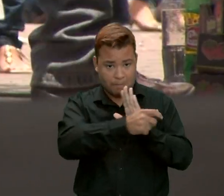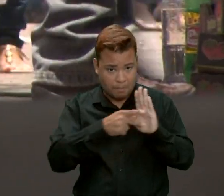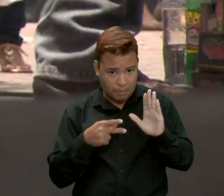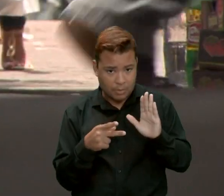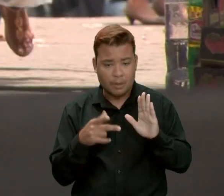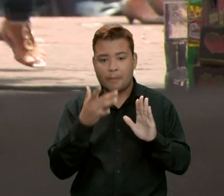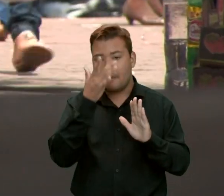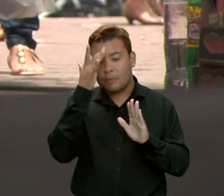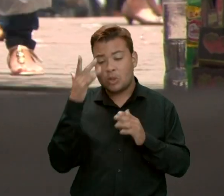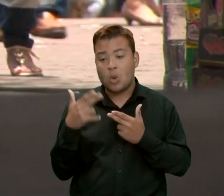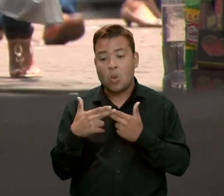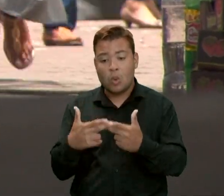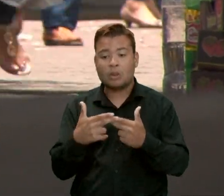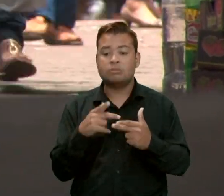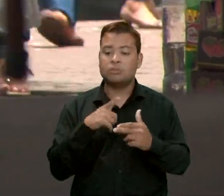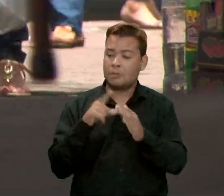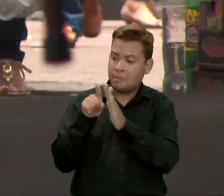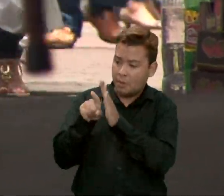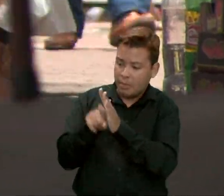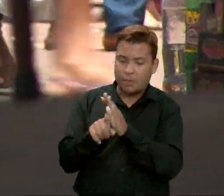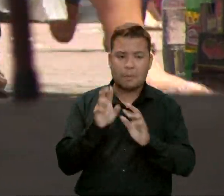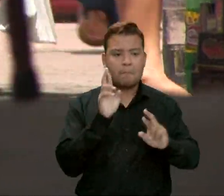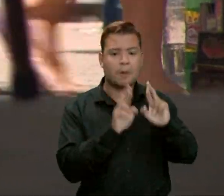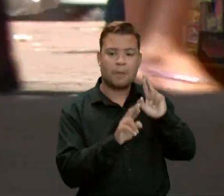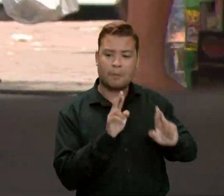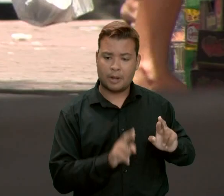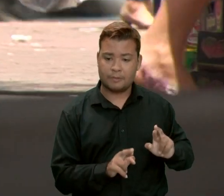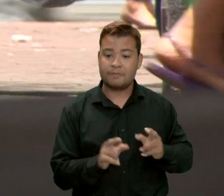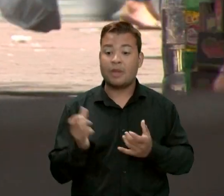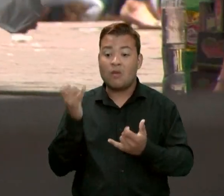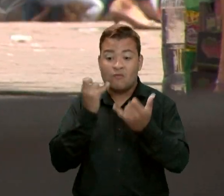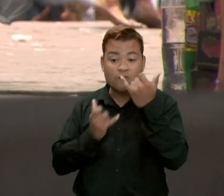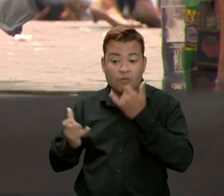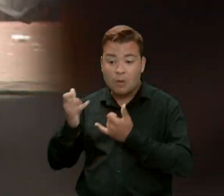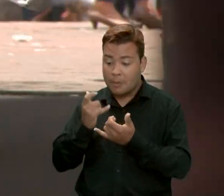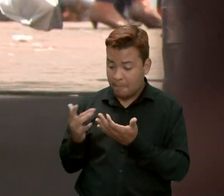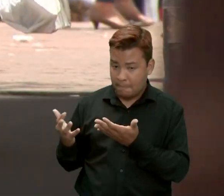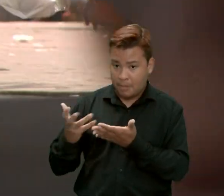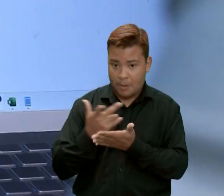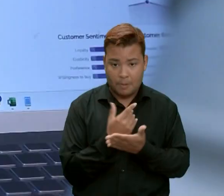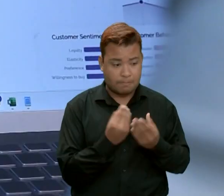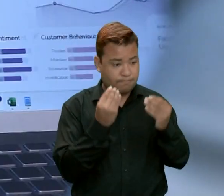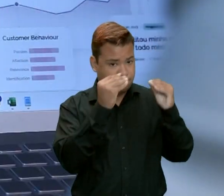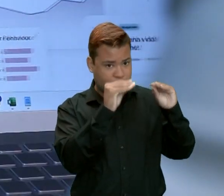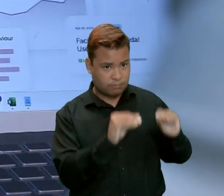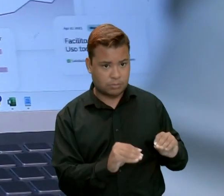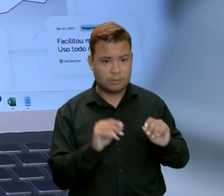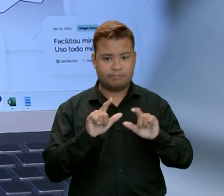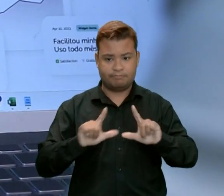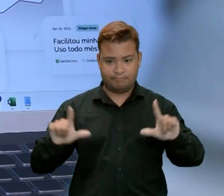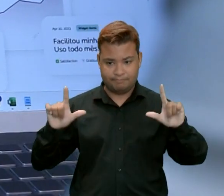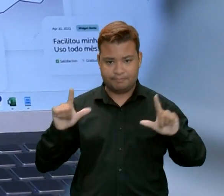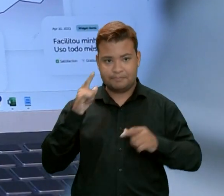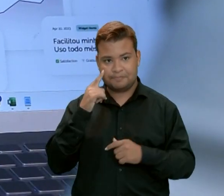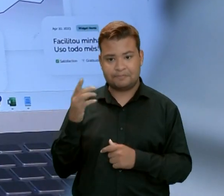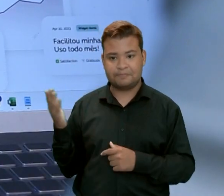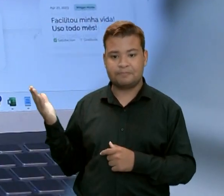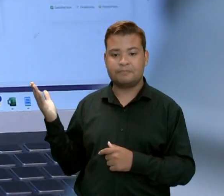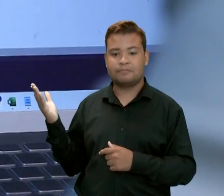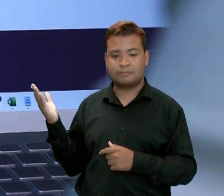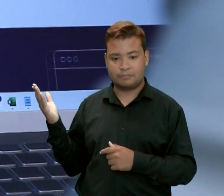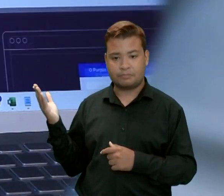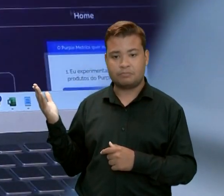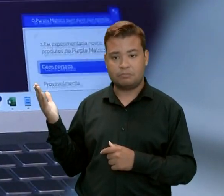a algumas perguntas em tempo real e os dados são enviados em dashboards, que são uma forma visual